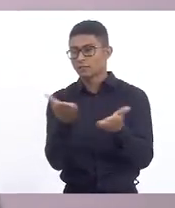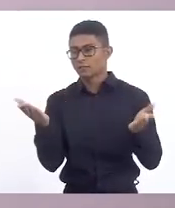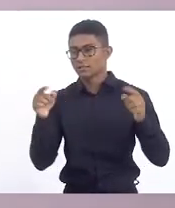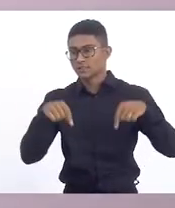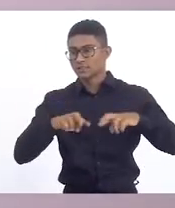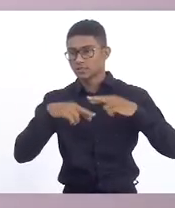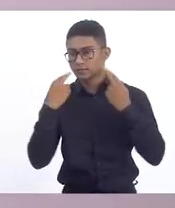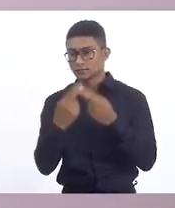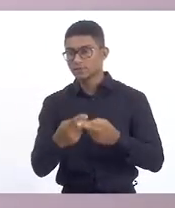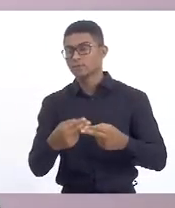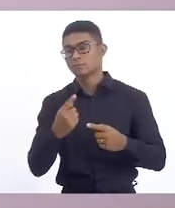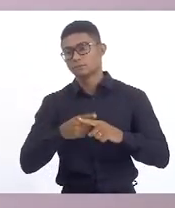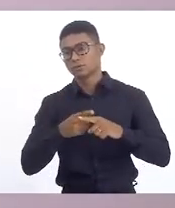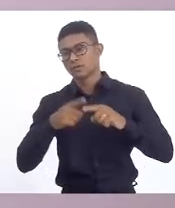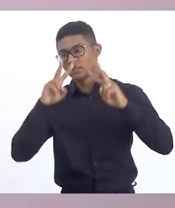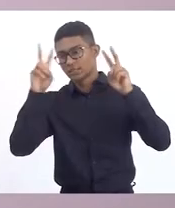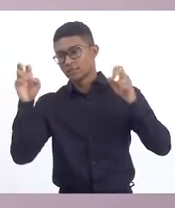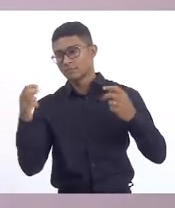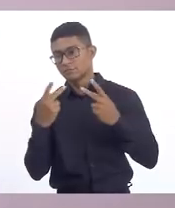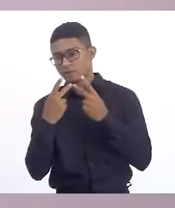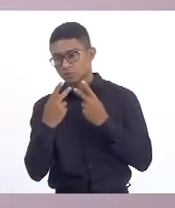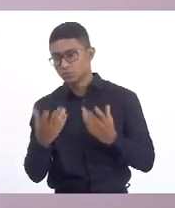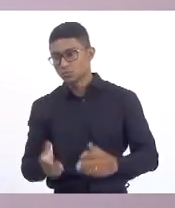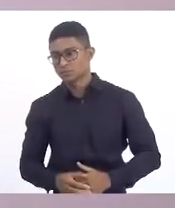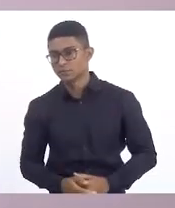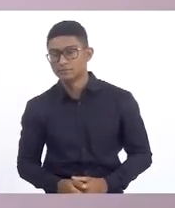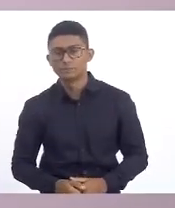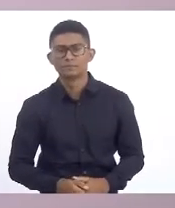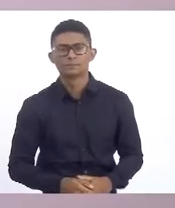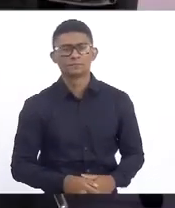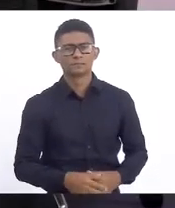esse tema foi ventilado rapidamente. Eu queria